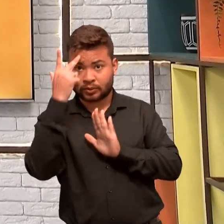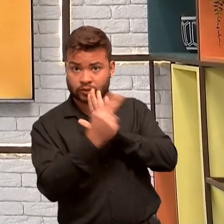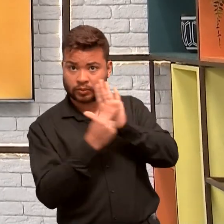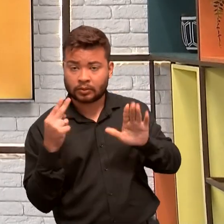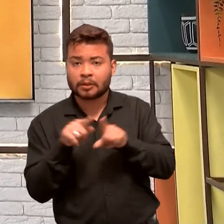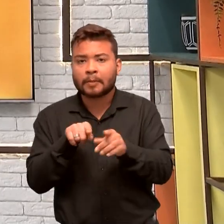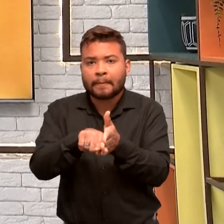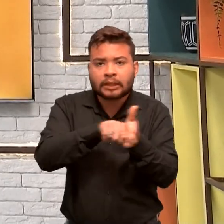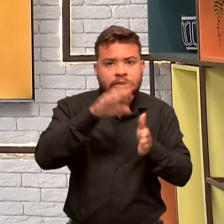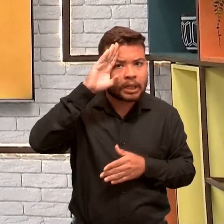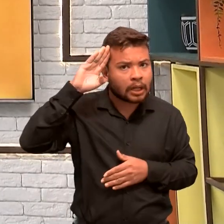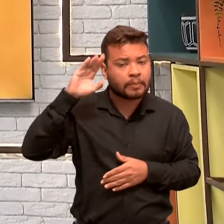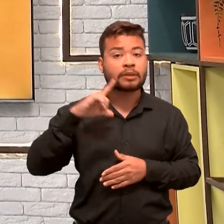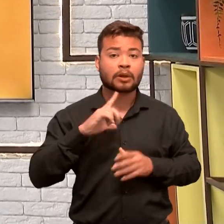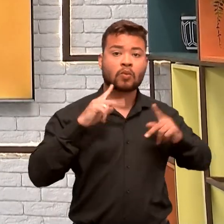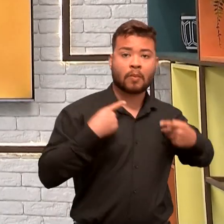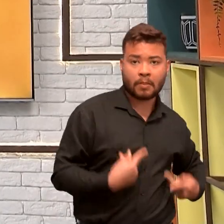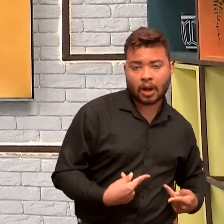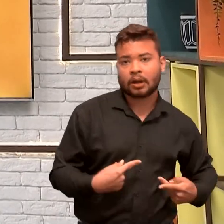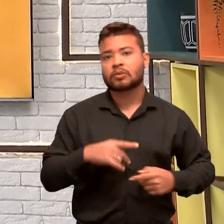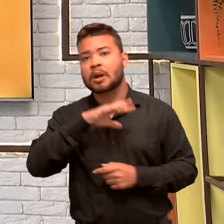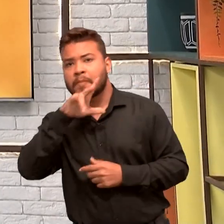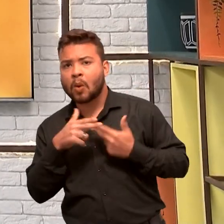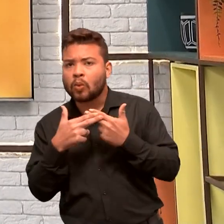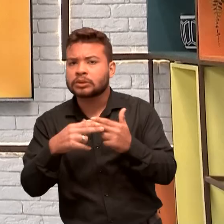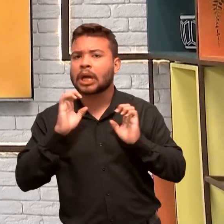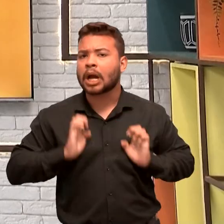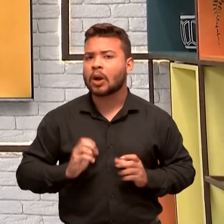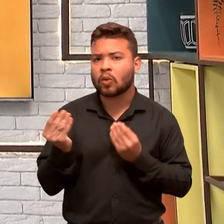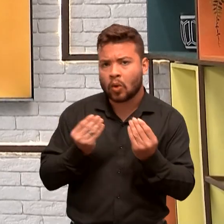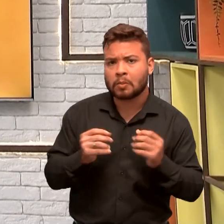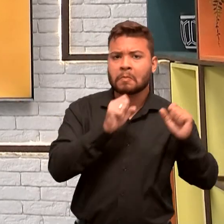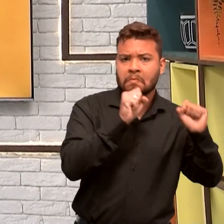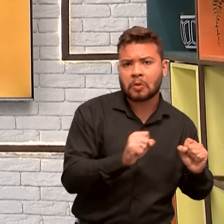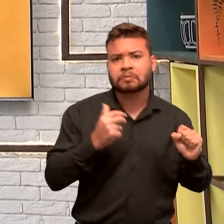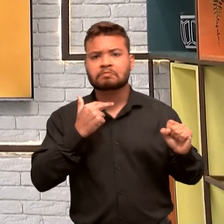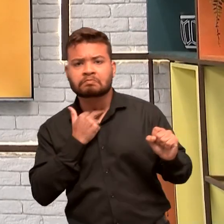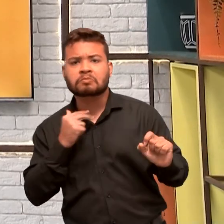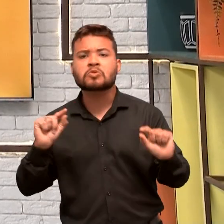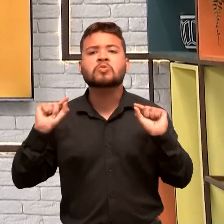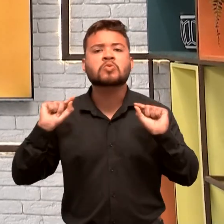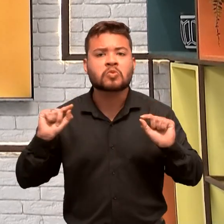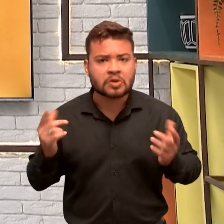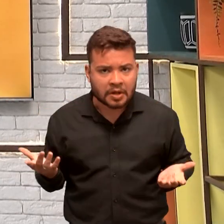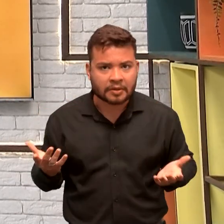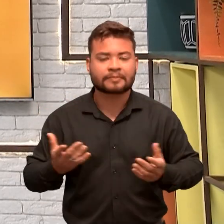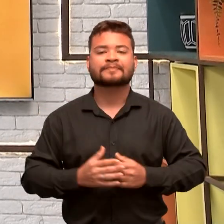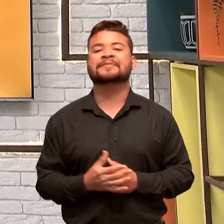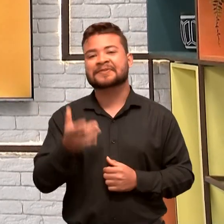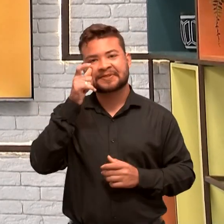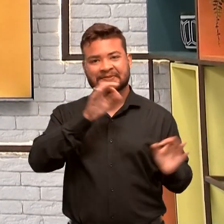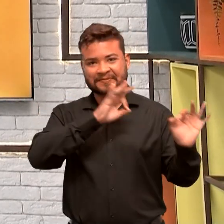pesquisa acadêmica com o uso de seres humanos e com o uso de animais. O que é permitido ou proibido na pesquisa acadêmica? Fique